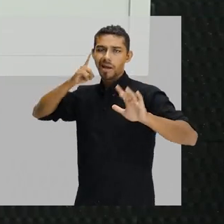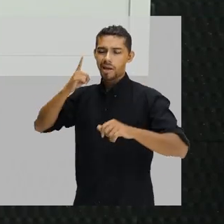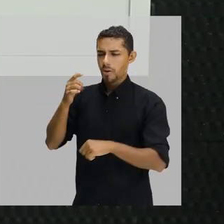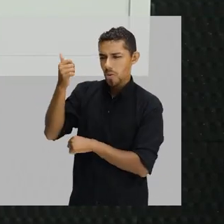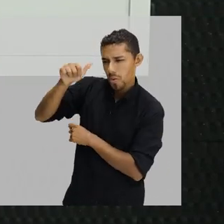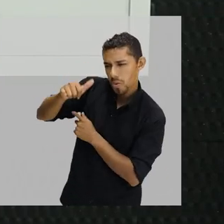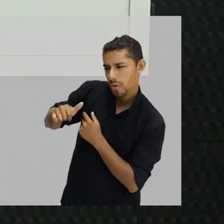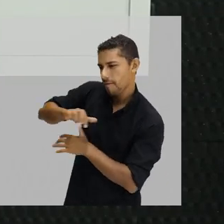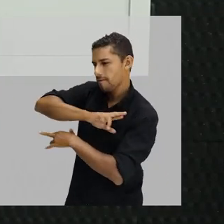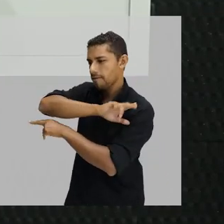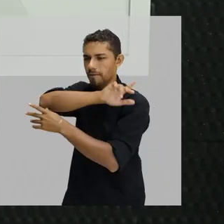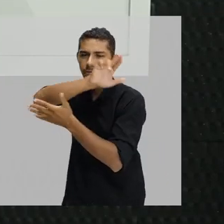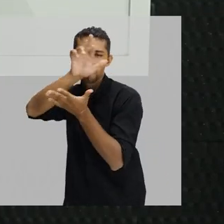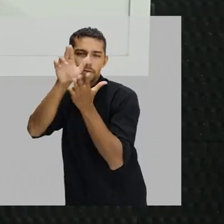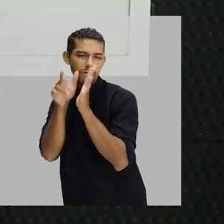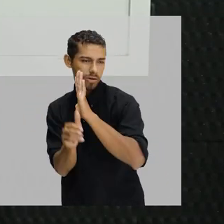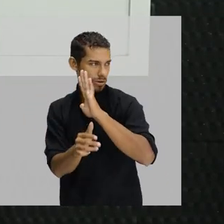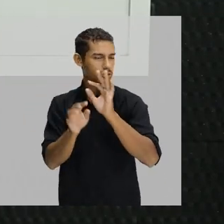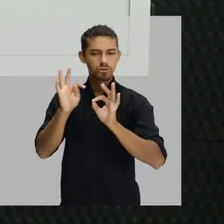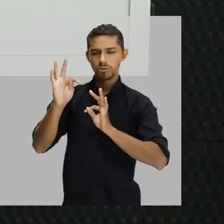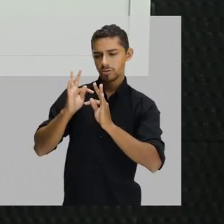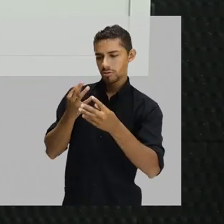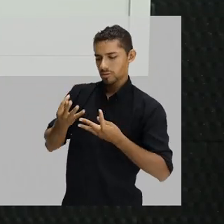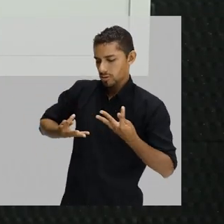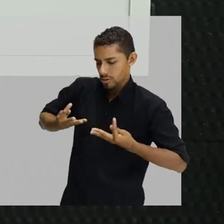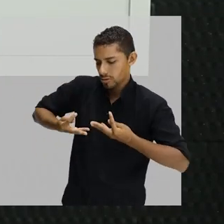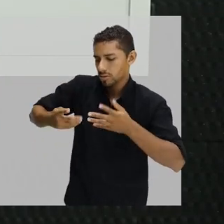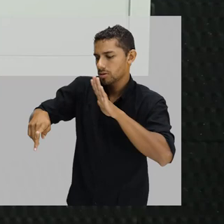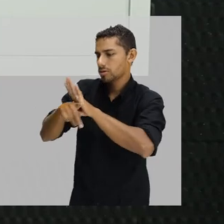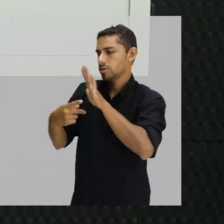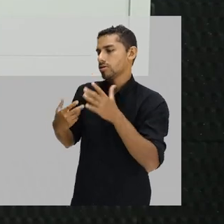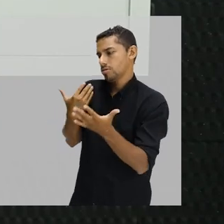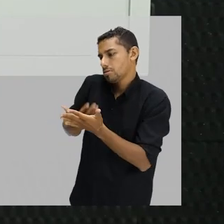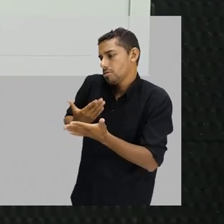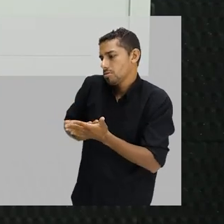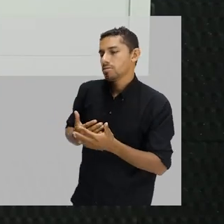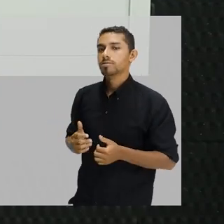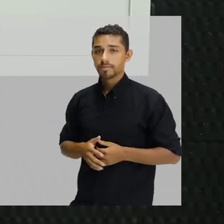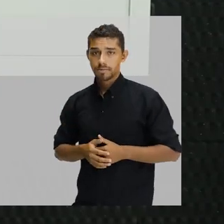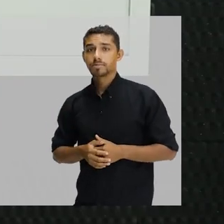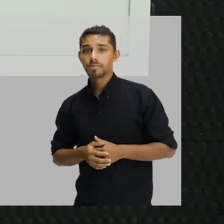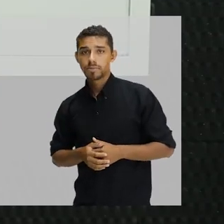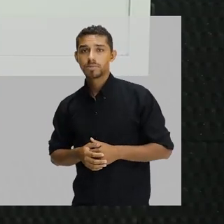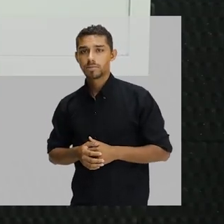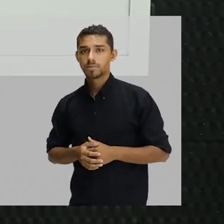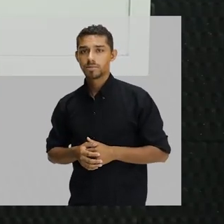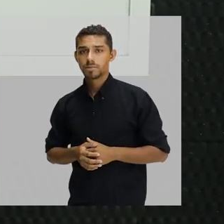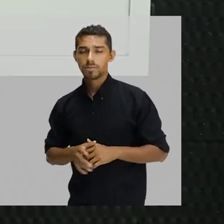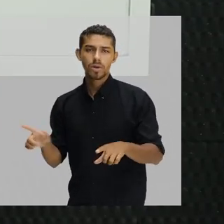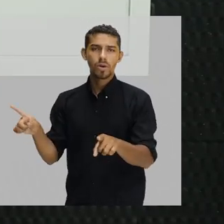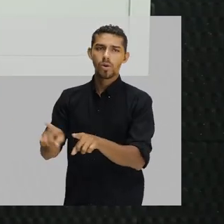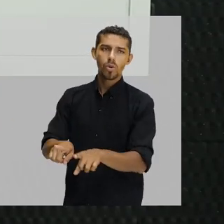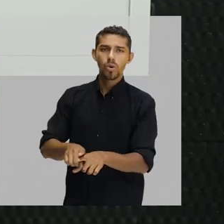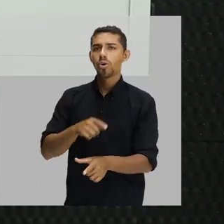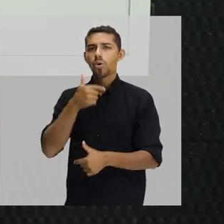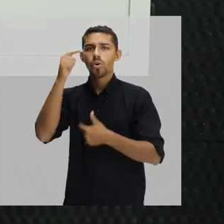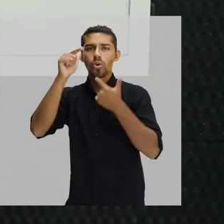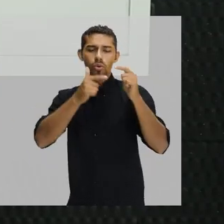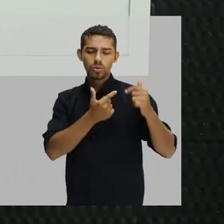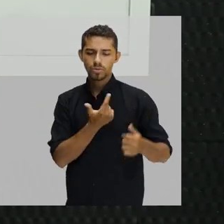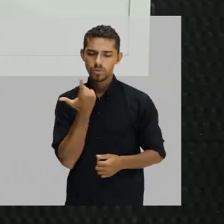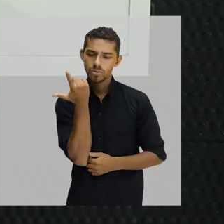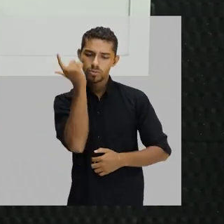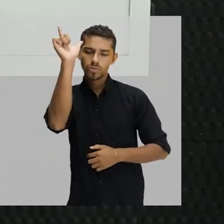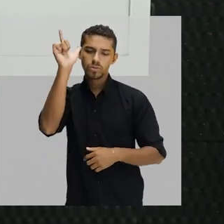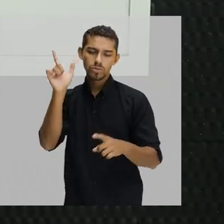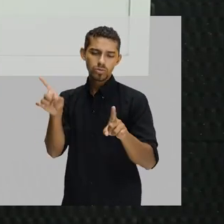muitos trabalhos escritos sobre isso e a tradução deles, tá, dentro deste processo. Nós temos várias outras. Nós temos a ética